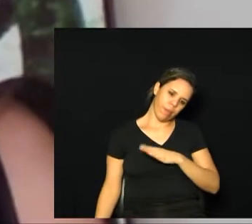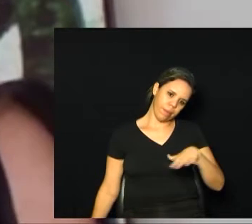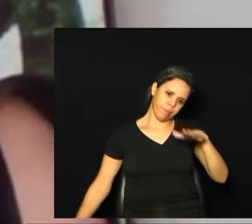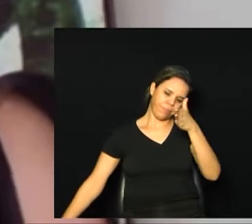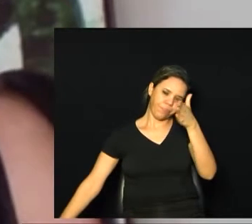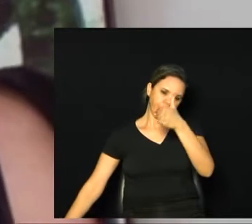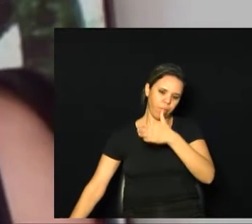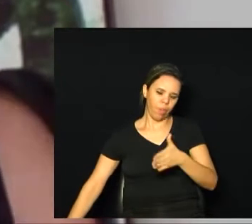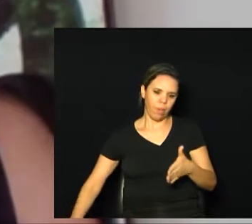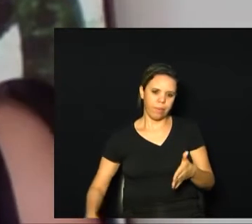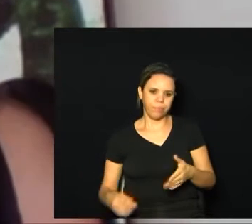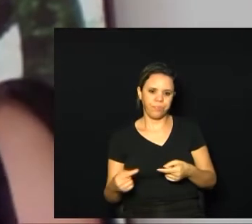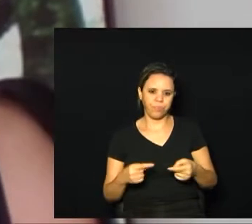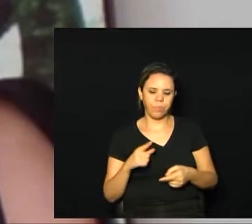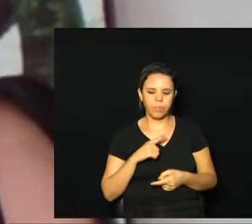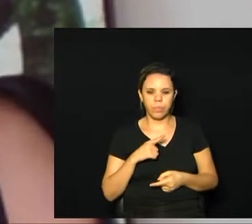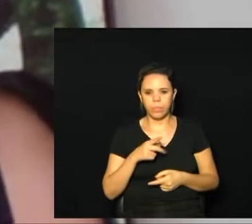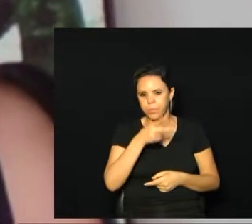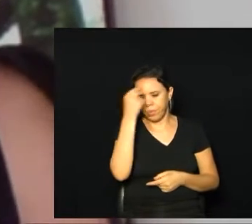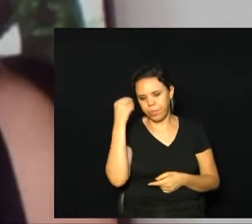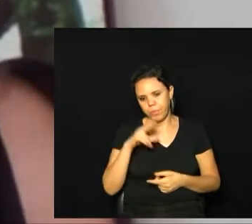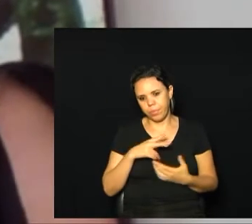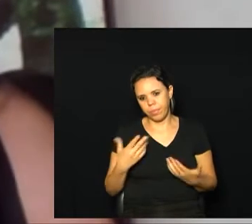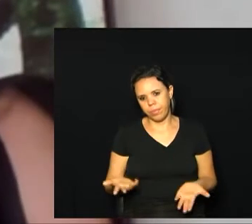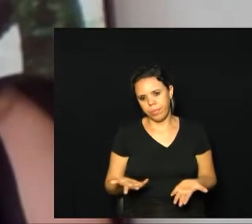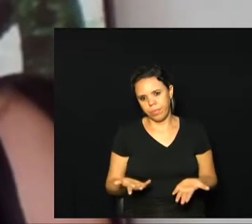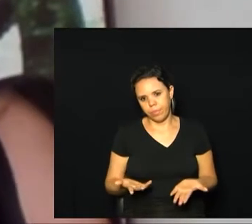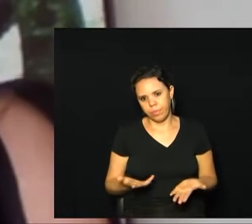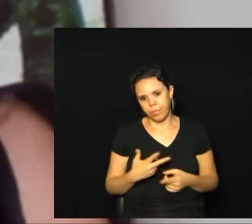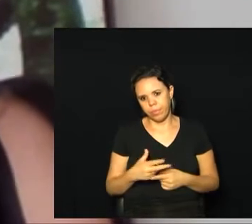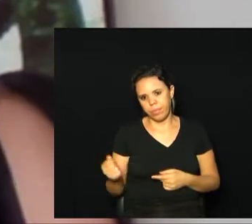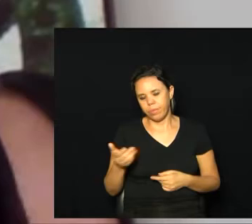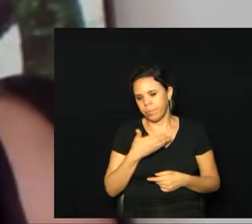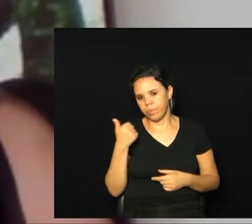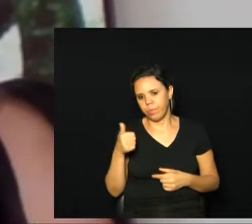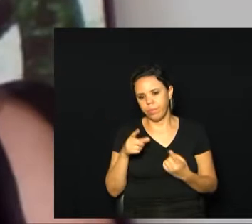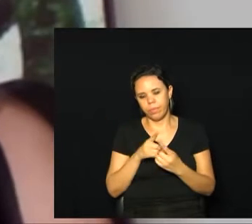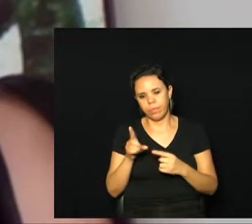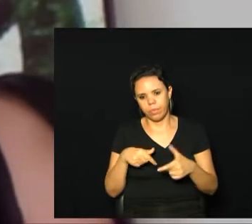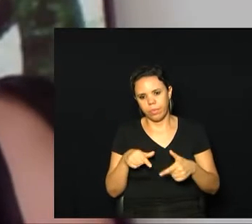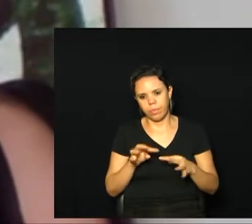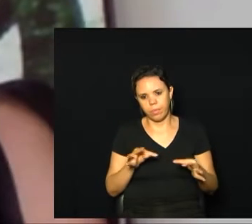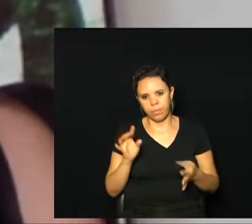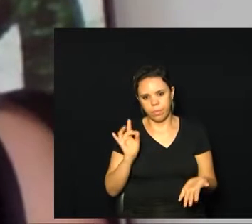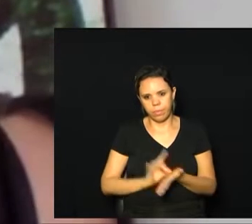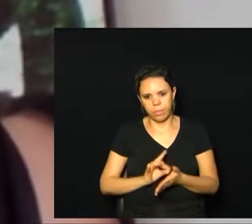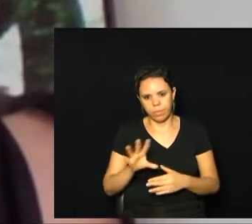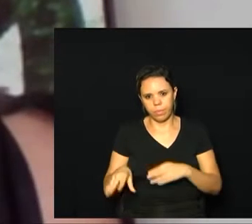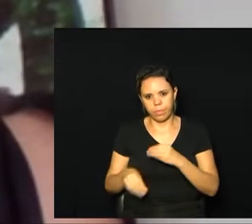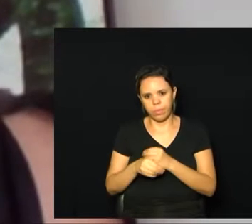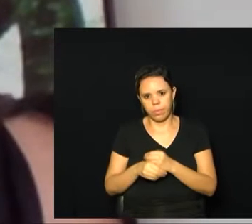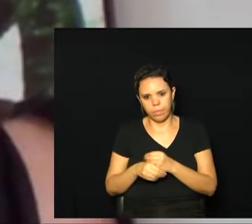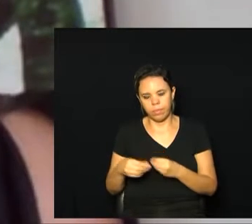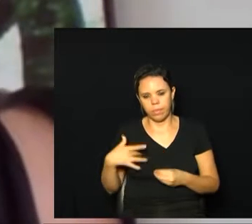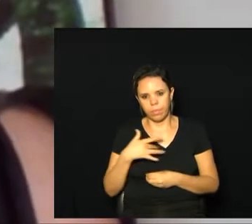gente passa a ter ali uma competição entre o setor público e privado, e o que vence é o melhor serviço. Então, o objetivo, de fato, é atualizar as questões